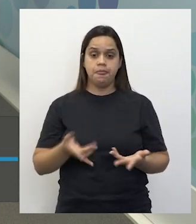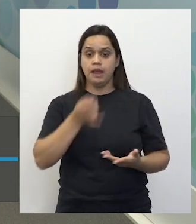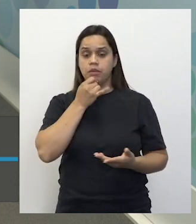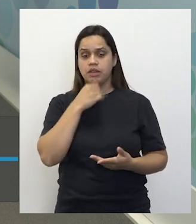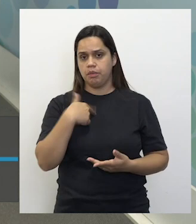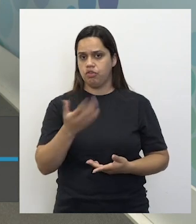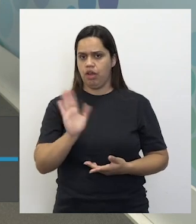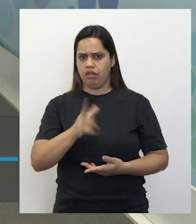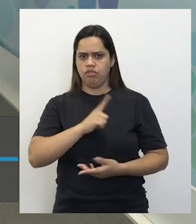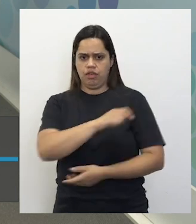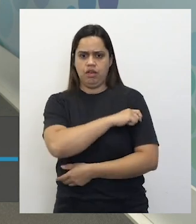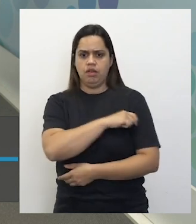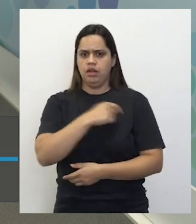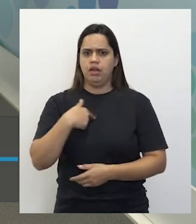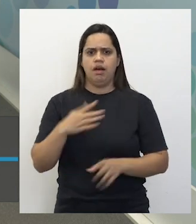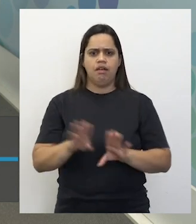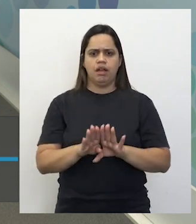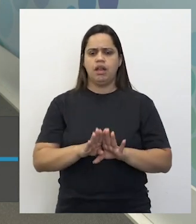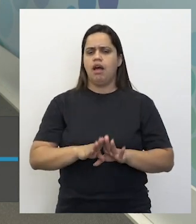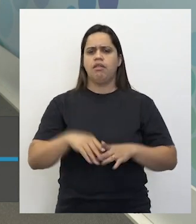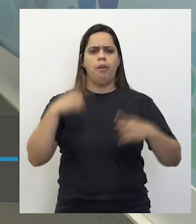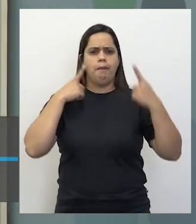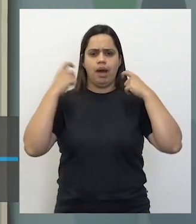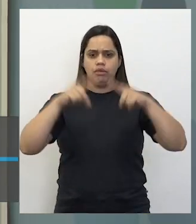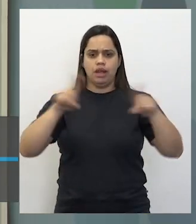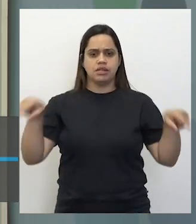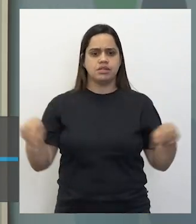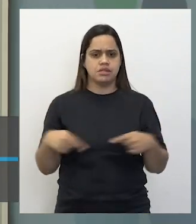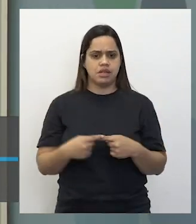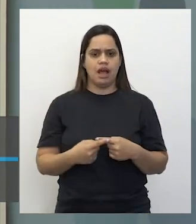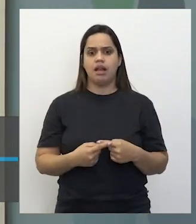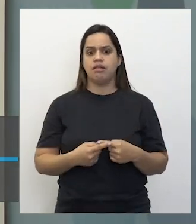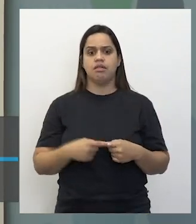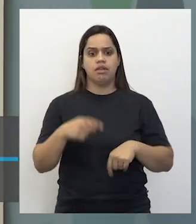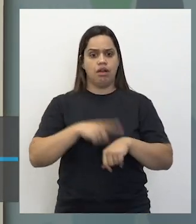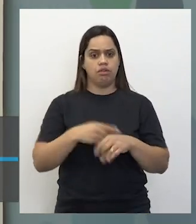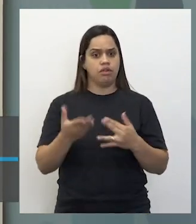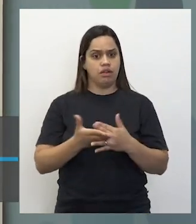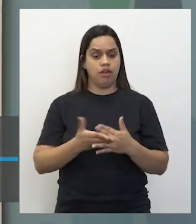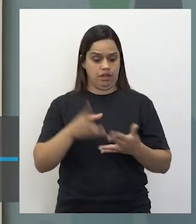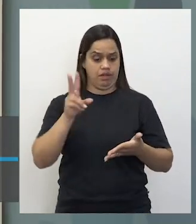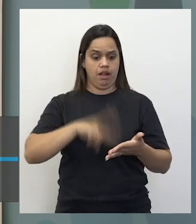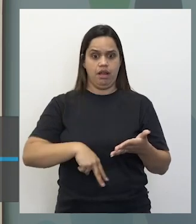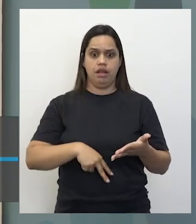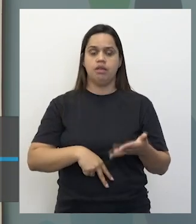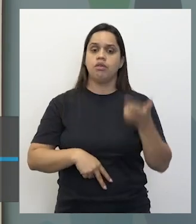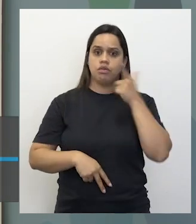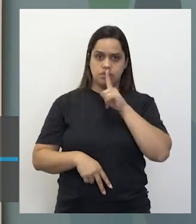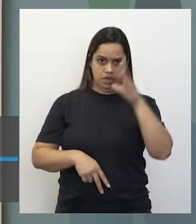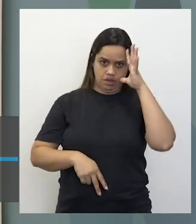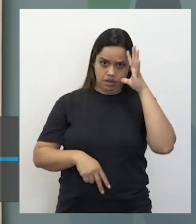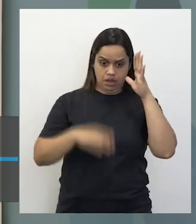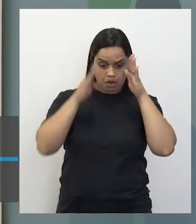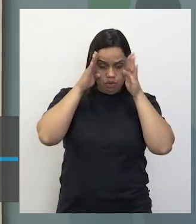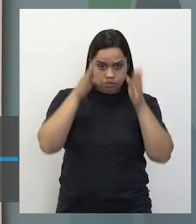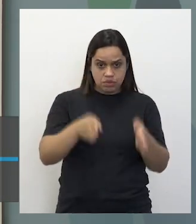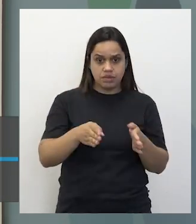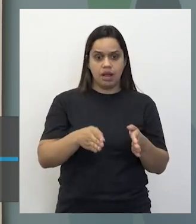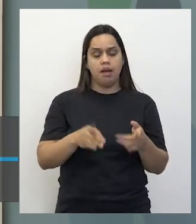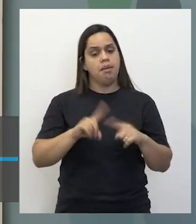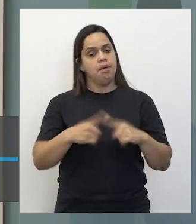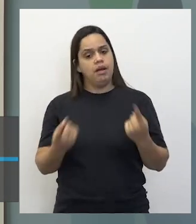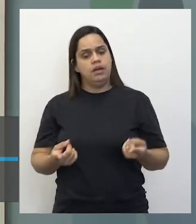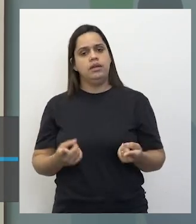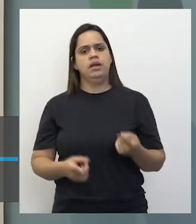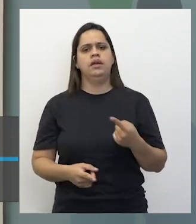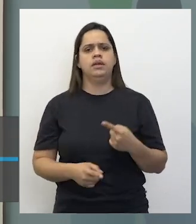tive alunos que estavam maior barulhão na sala, às vezes no intervalo e ele estava lendo, né? Ele conseguia se concentrar. Mas